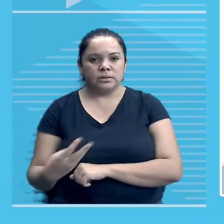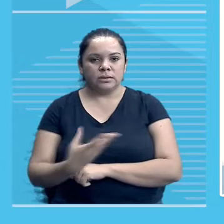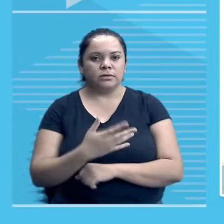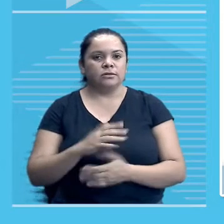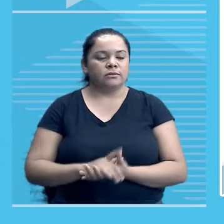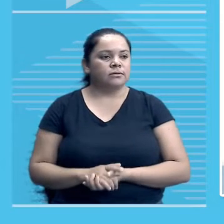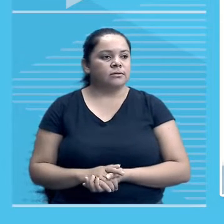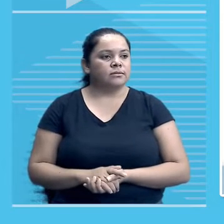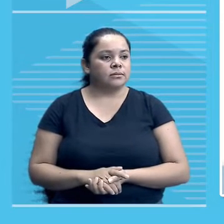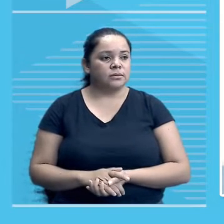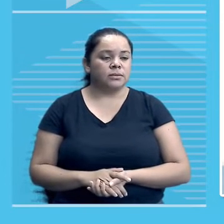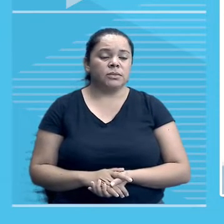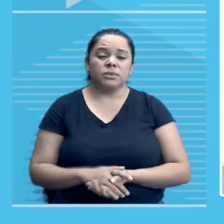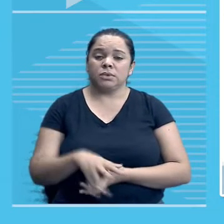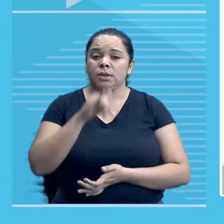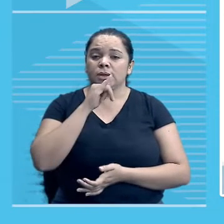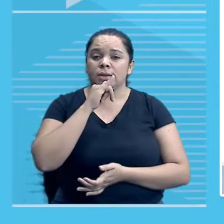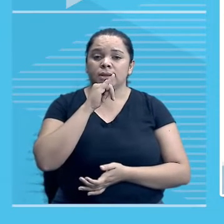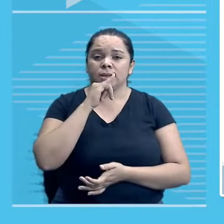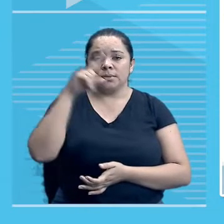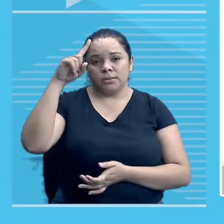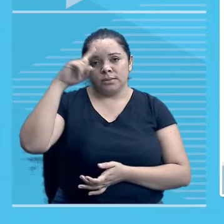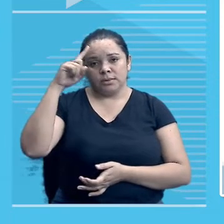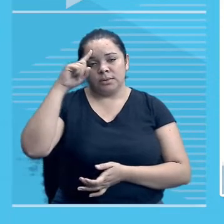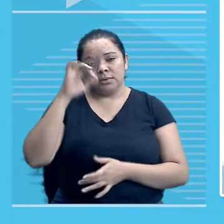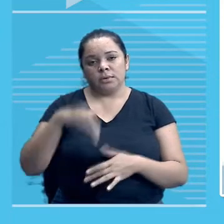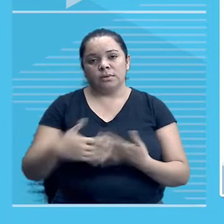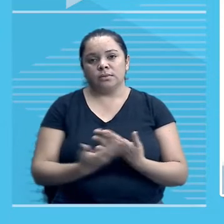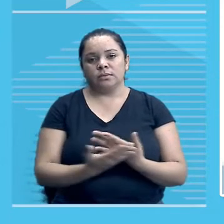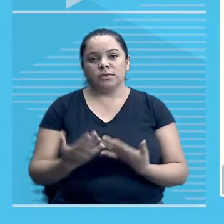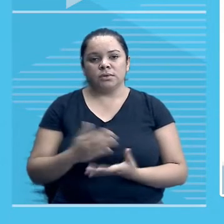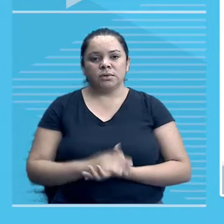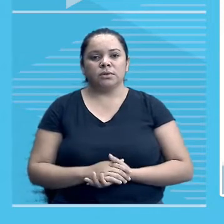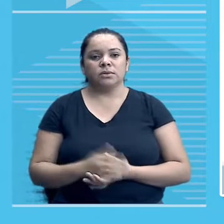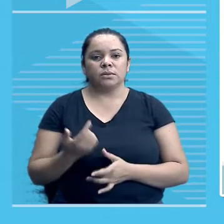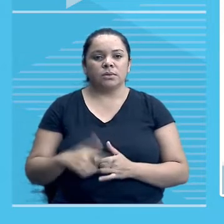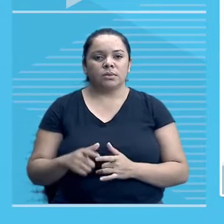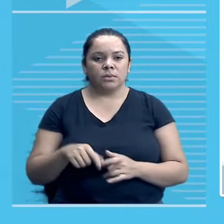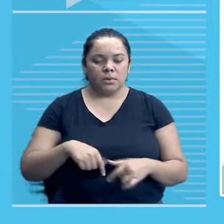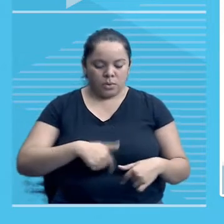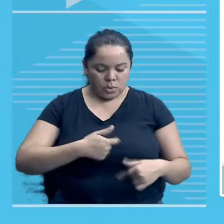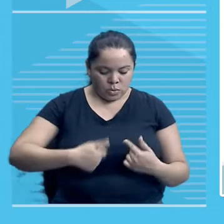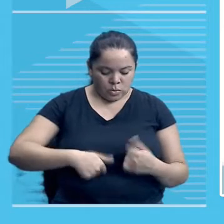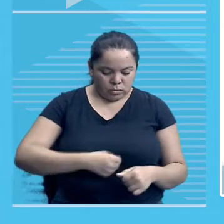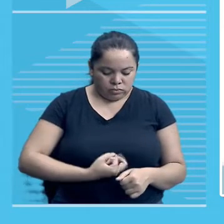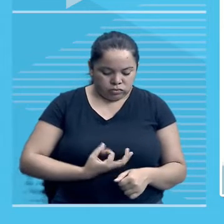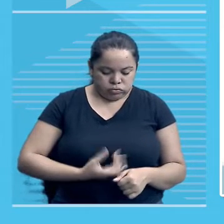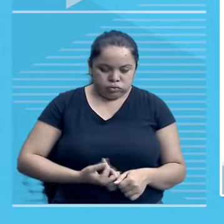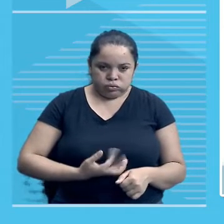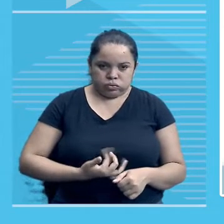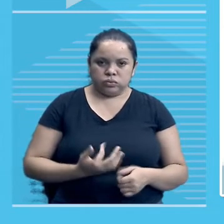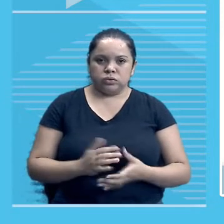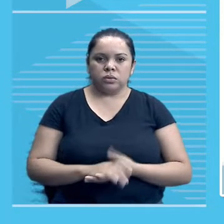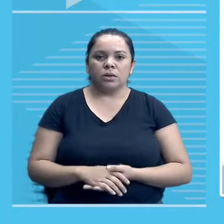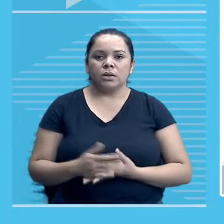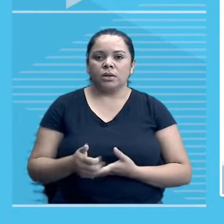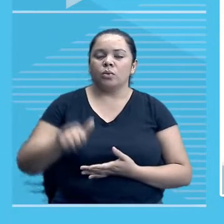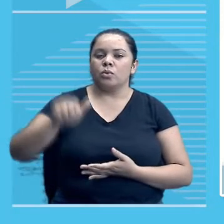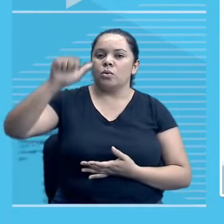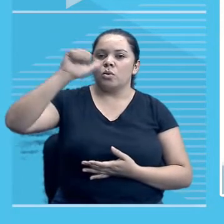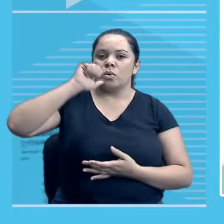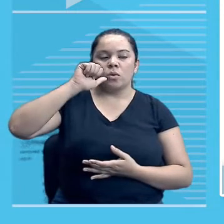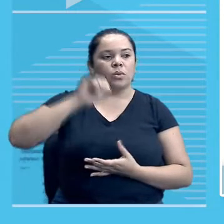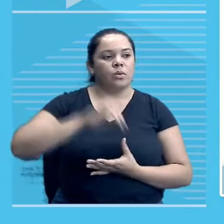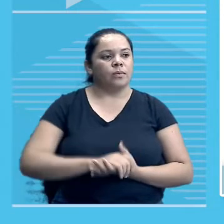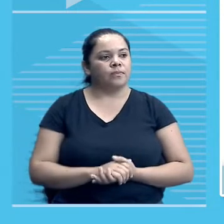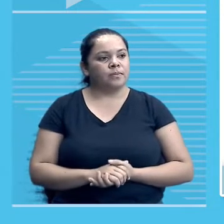aí, ó. Quando você está com azia, que é a acidez estomacal excessiva, você vai tomar bicarbonato de sódio, porque